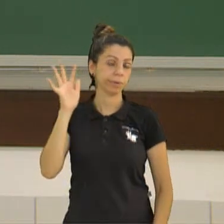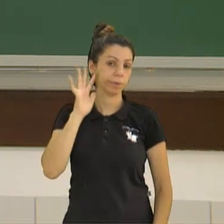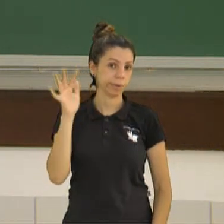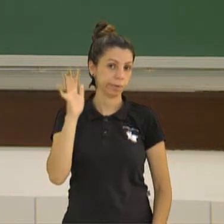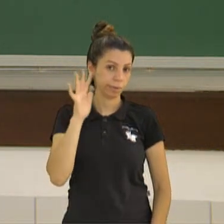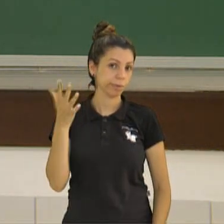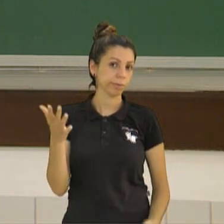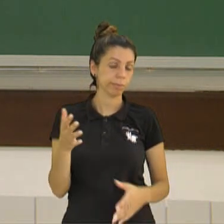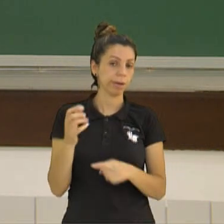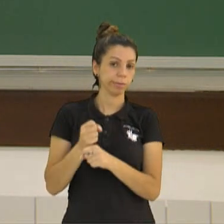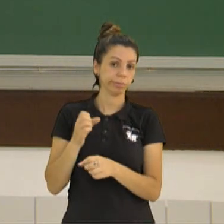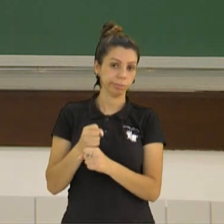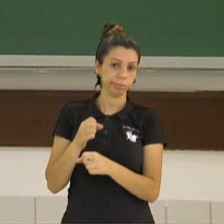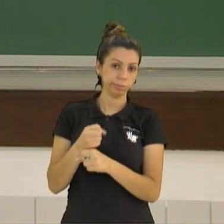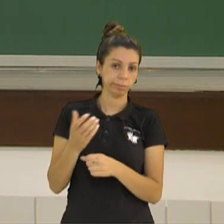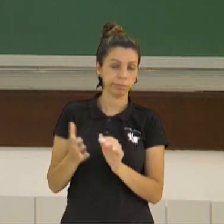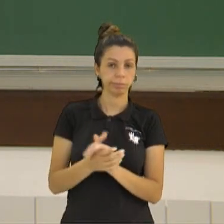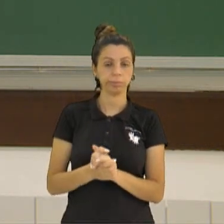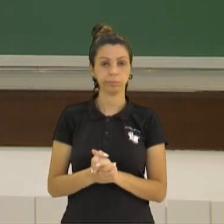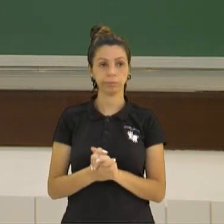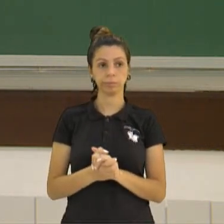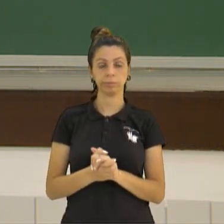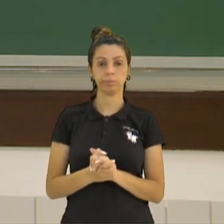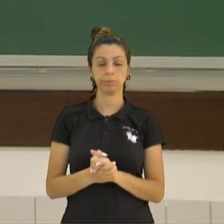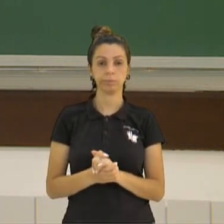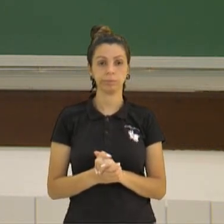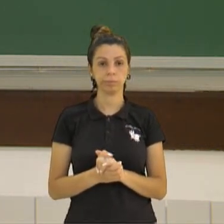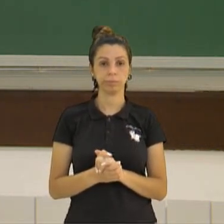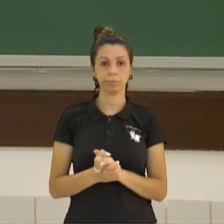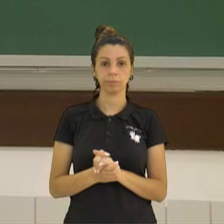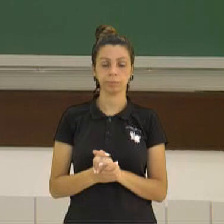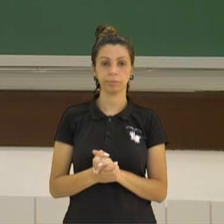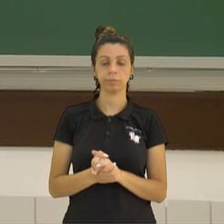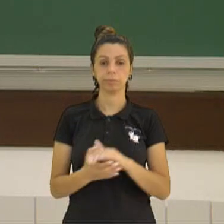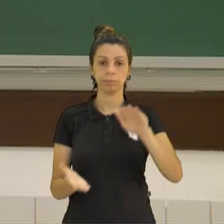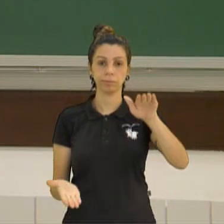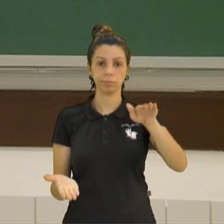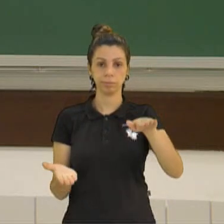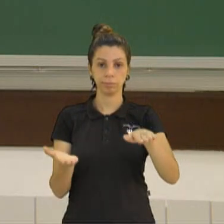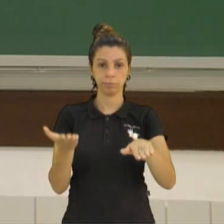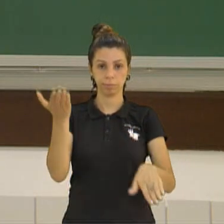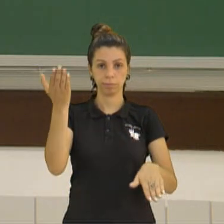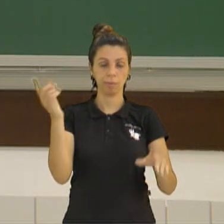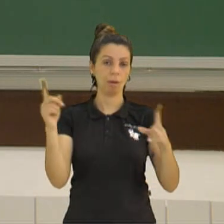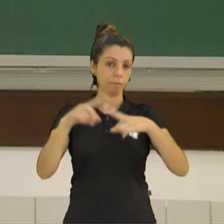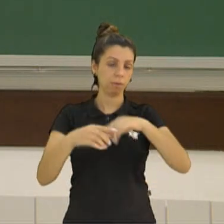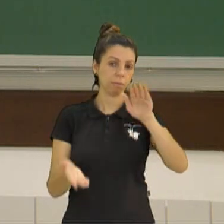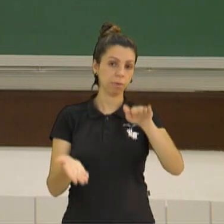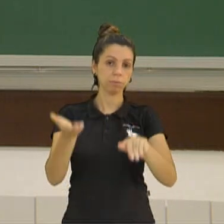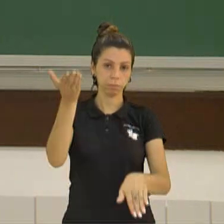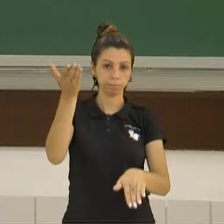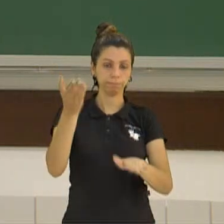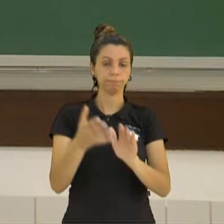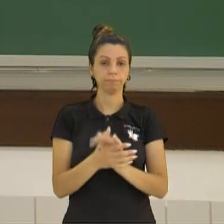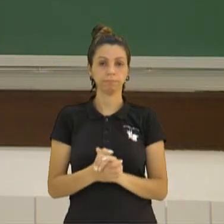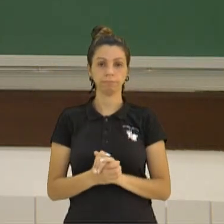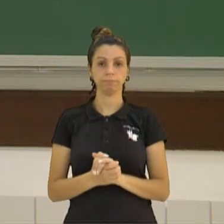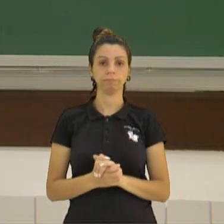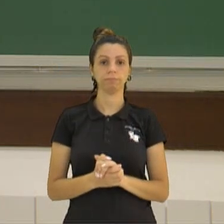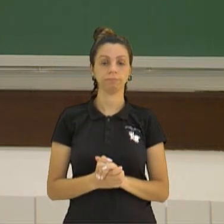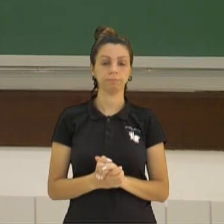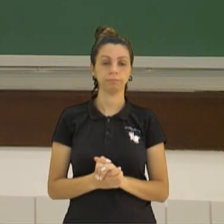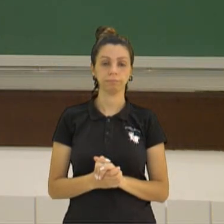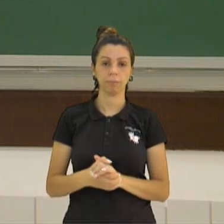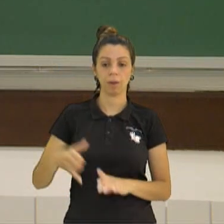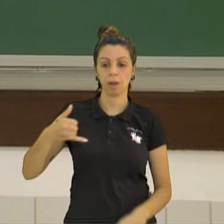ideia para os cálculos que nós vamos fazer. Grandezas inversamente proporcionais. Tá?